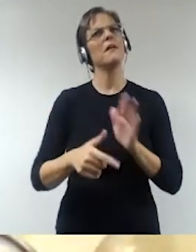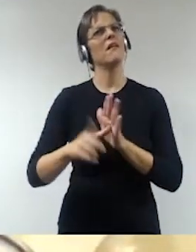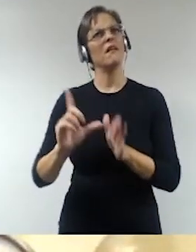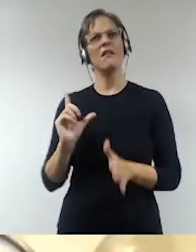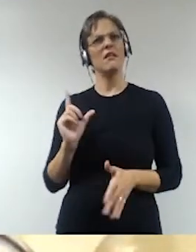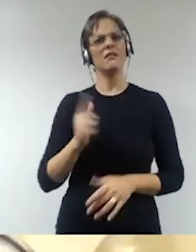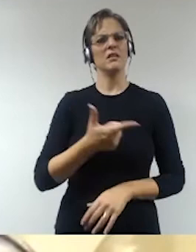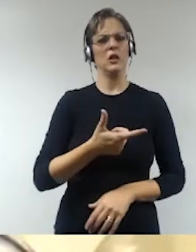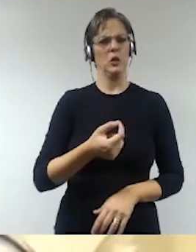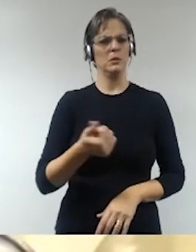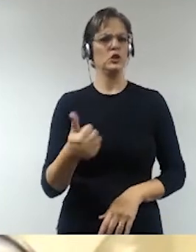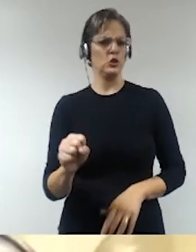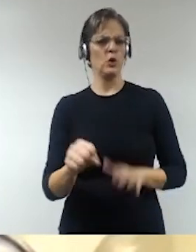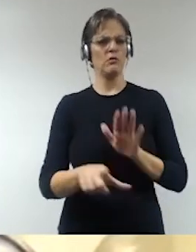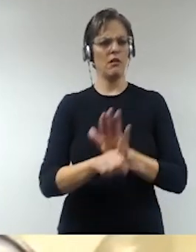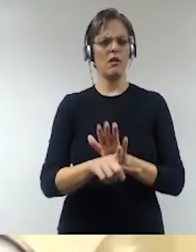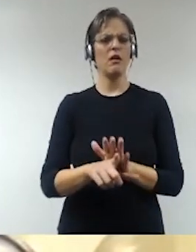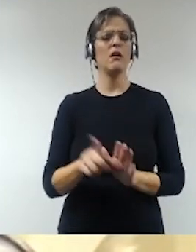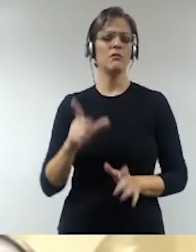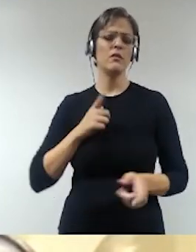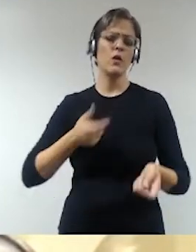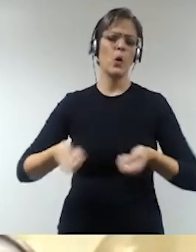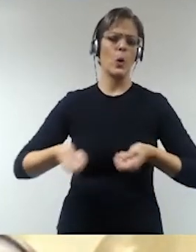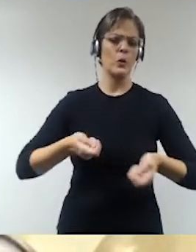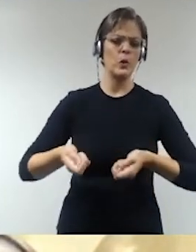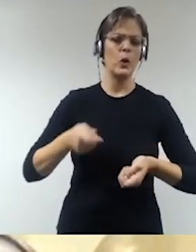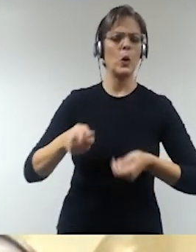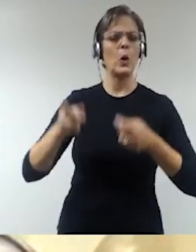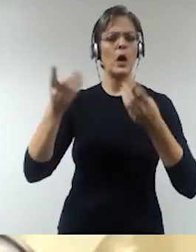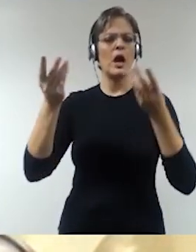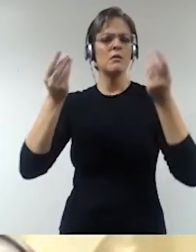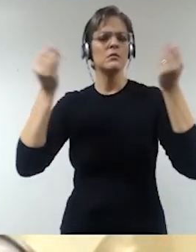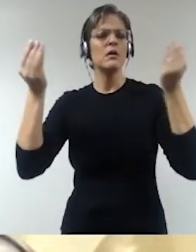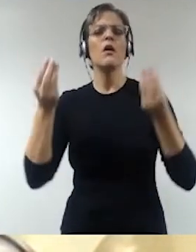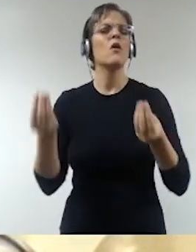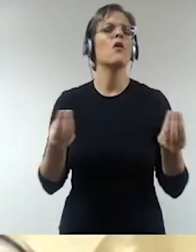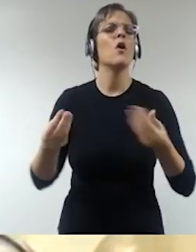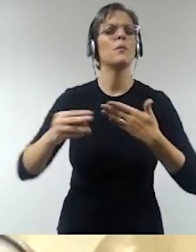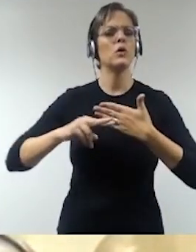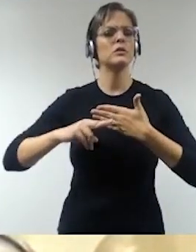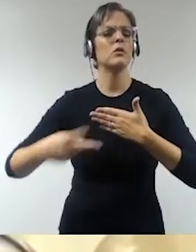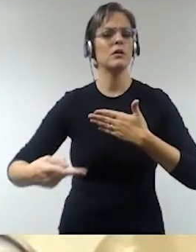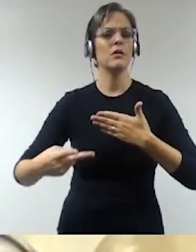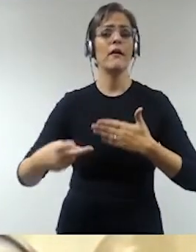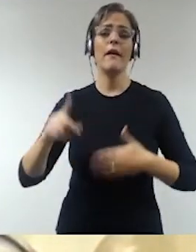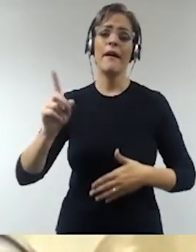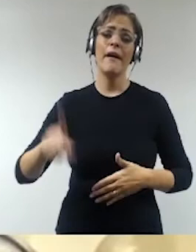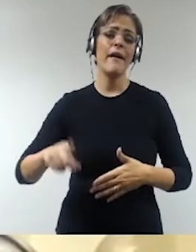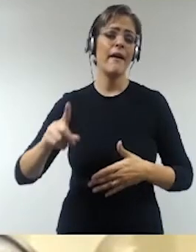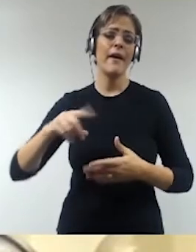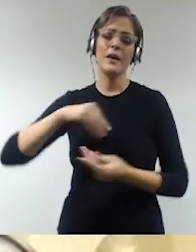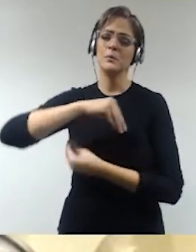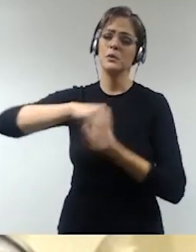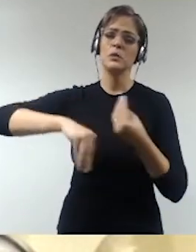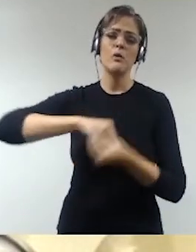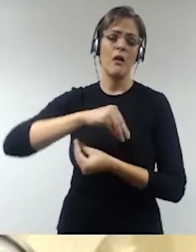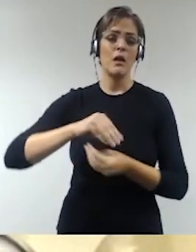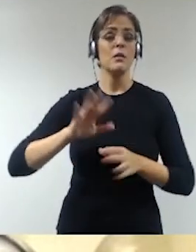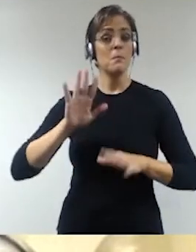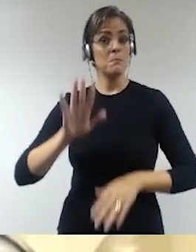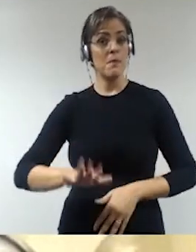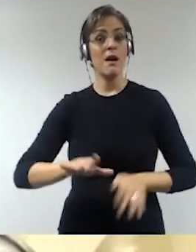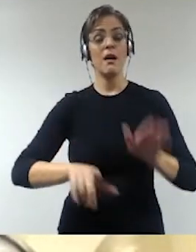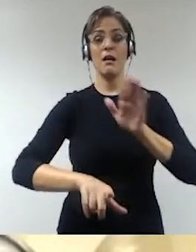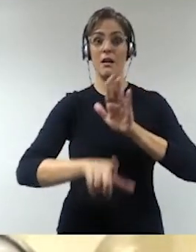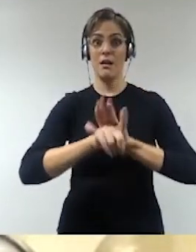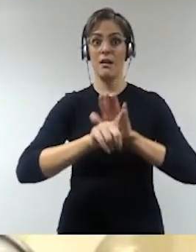no controle abstrato de constitucionalidade, o consequencialismo entrava de uma maneira implícita. Quando na lei que